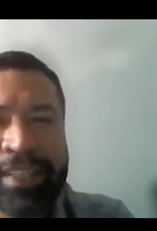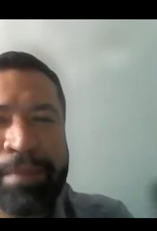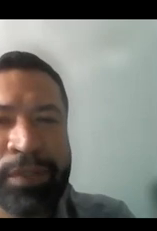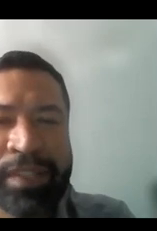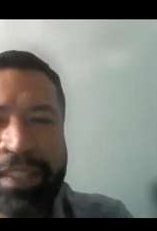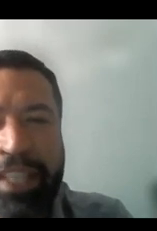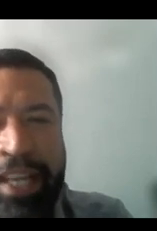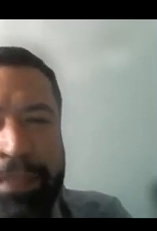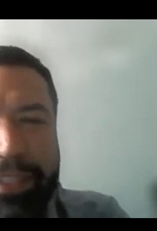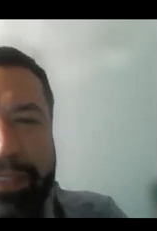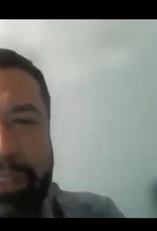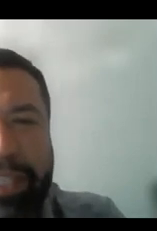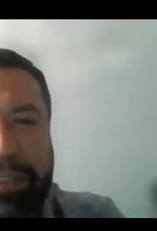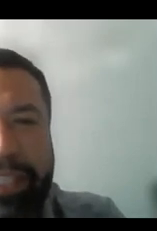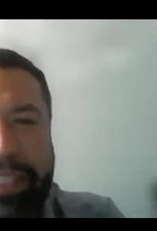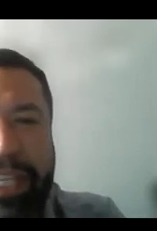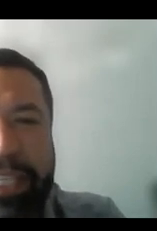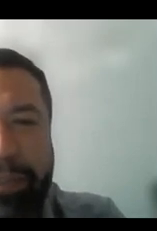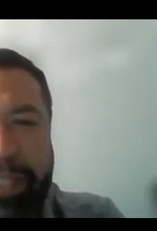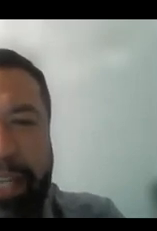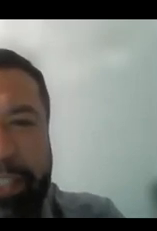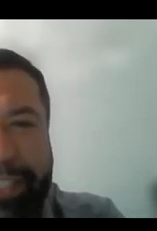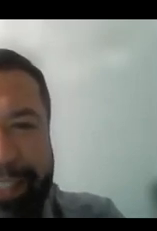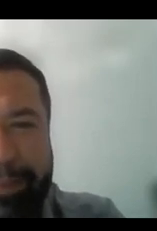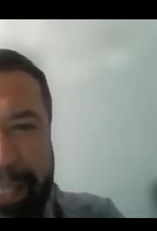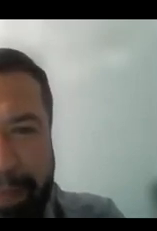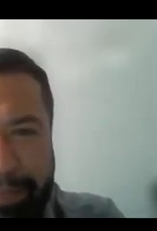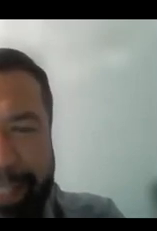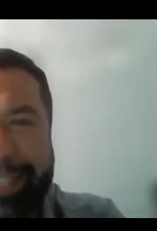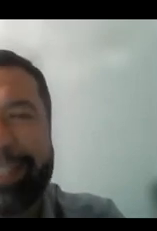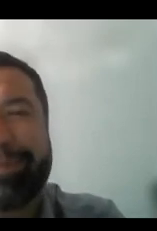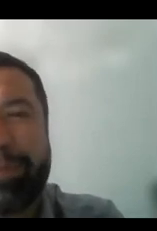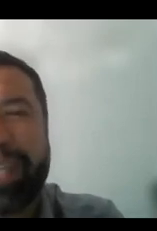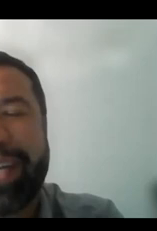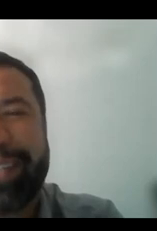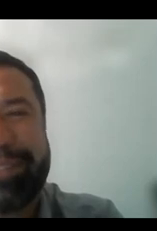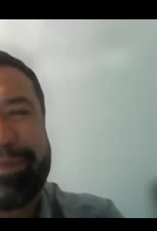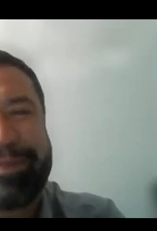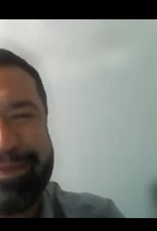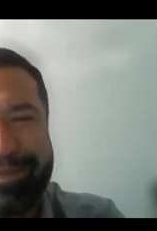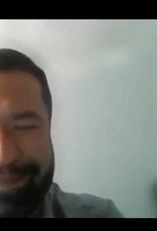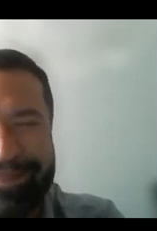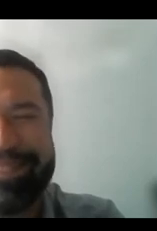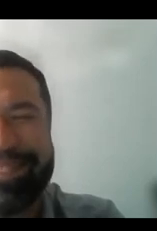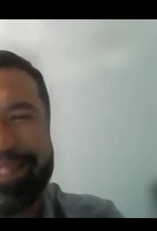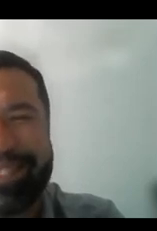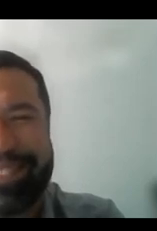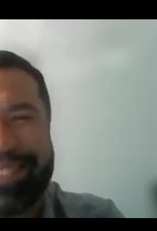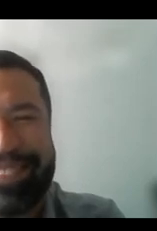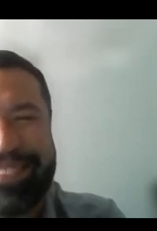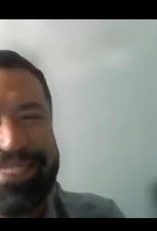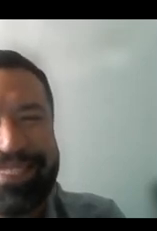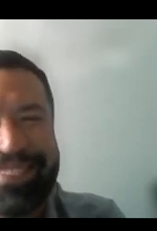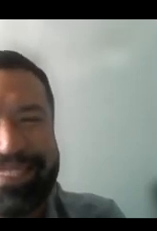Agradecemos aí também aos nossos intérpretes, os queridos aí Danilo e Alexandre, mais uma vez. Obrigado. Obrigada,